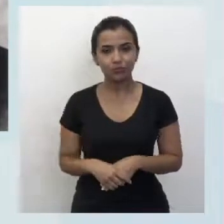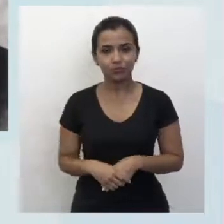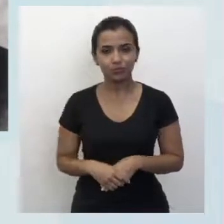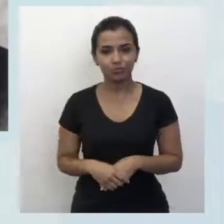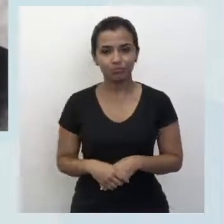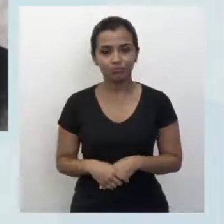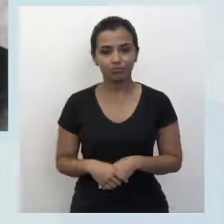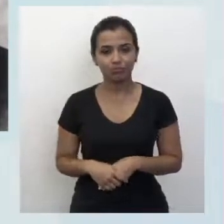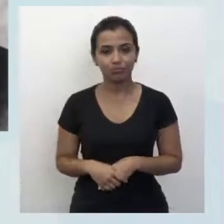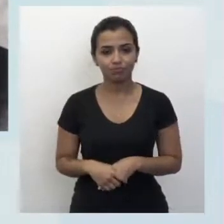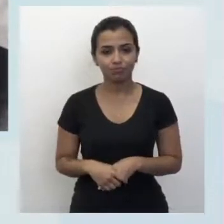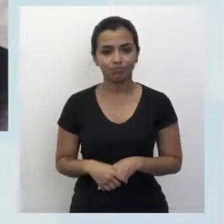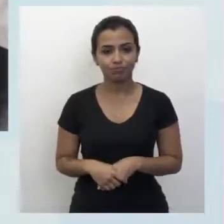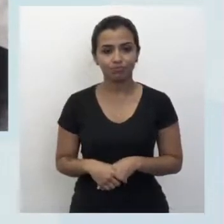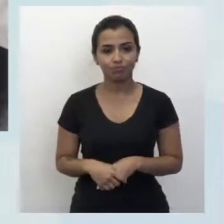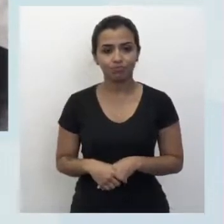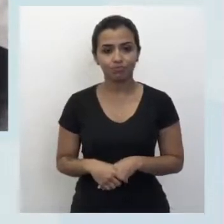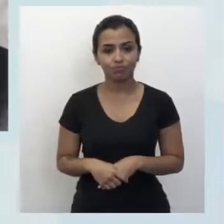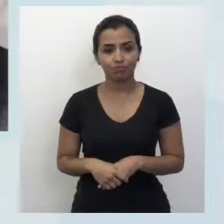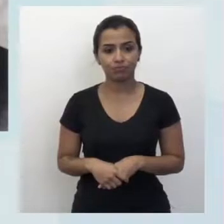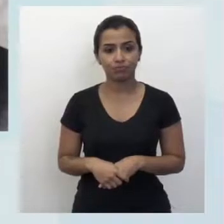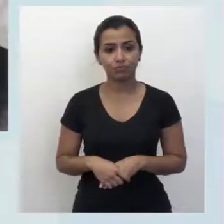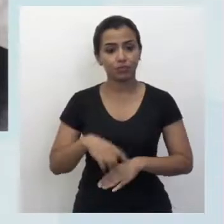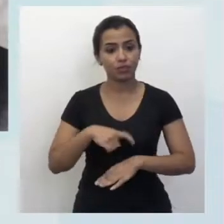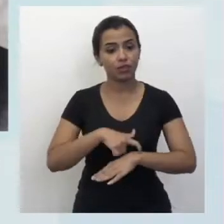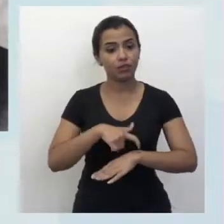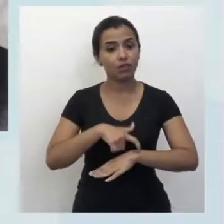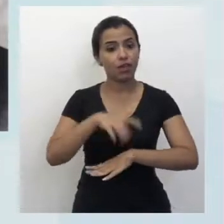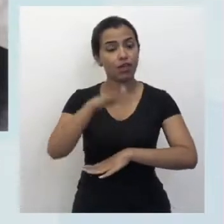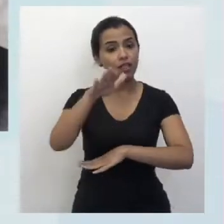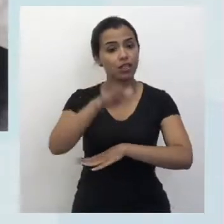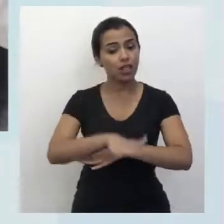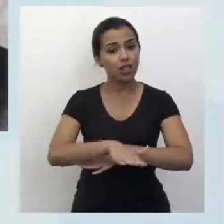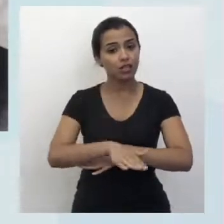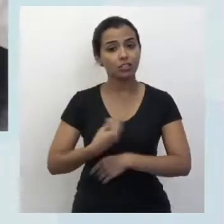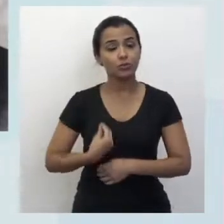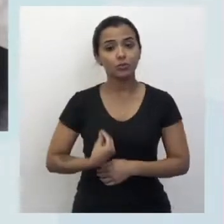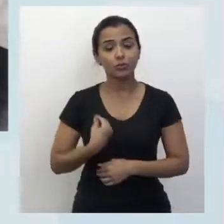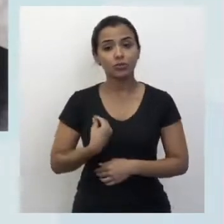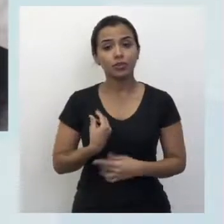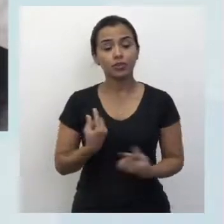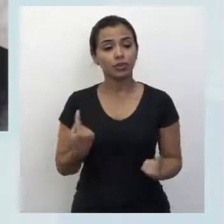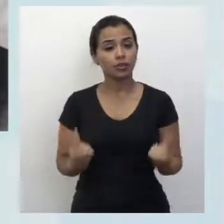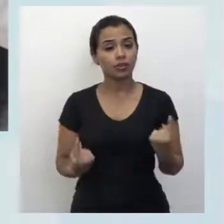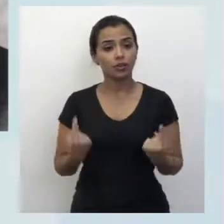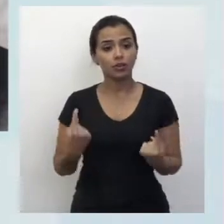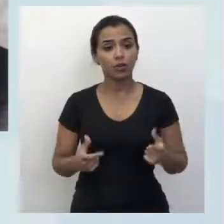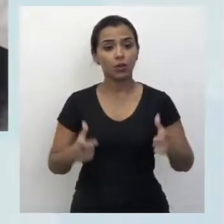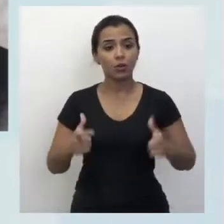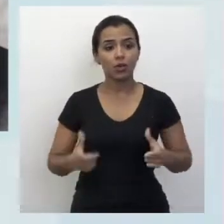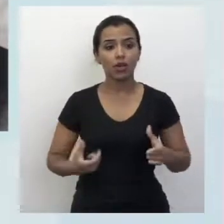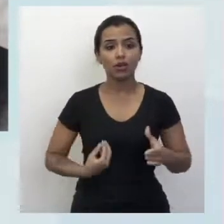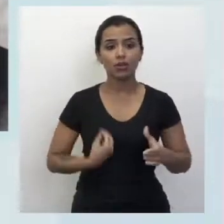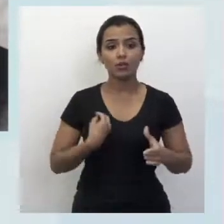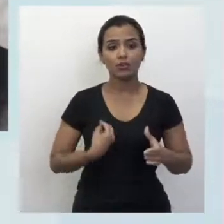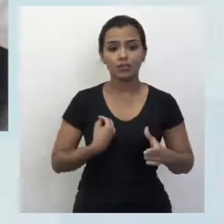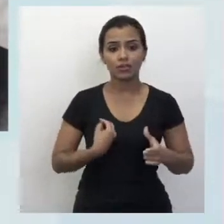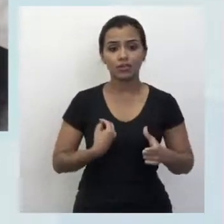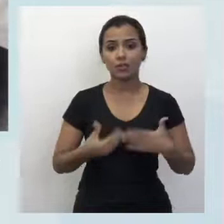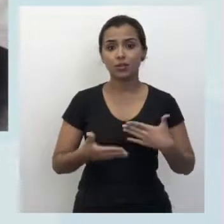É tarde para eu estar em qualquer dos dois pontos onde estaria à mesma hora.